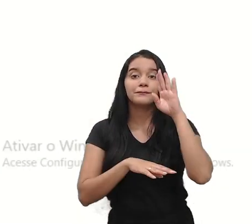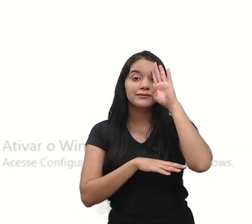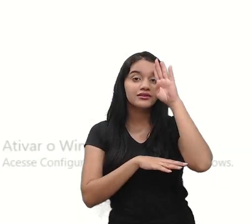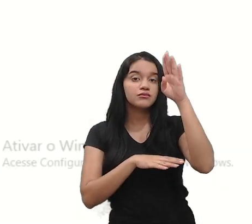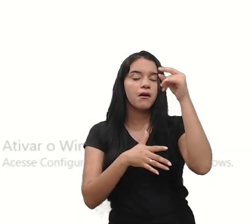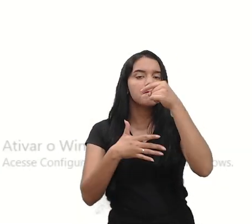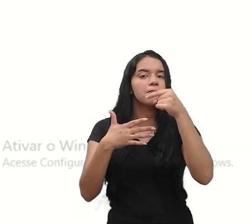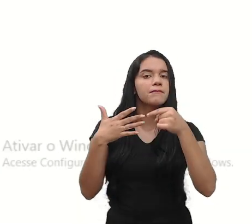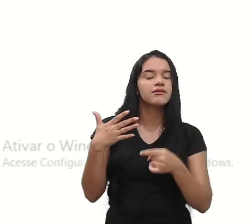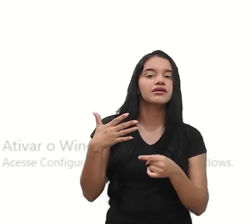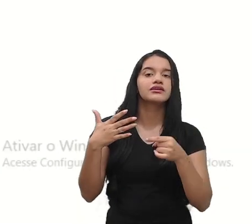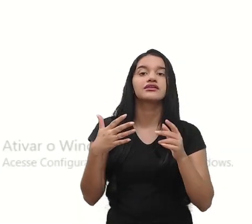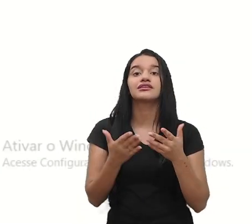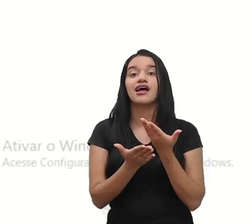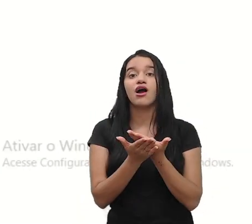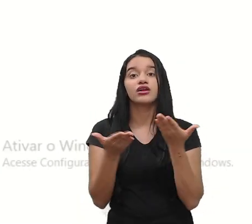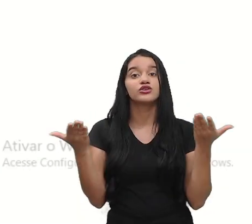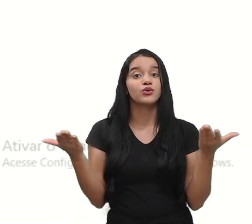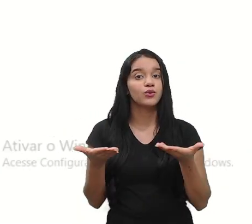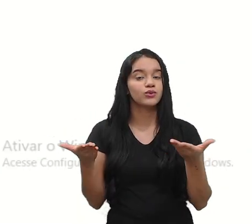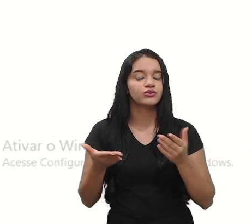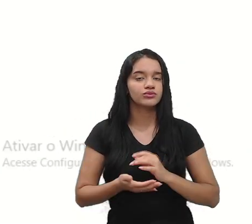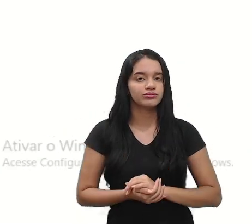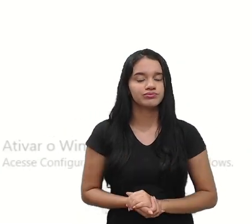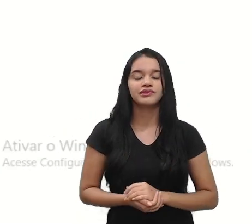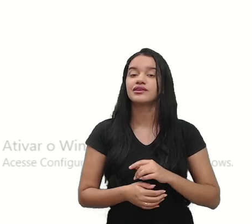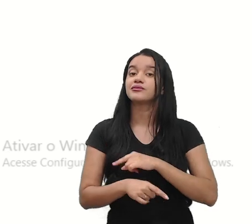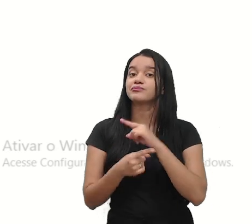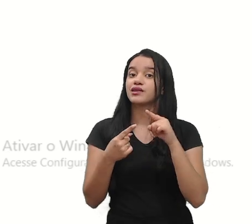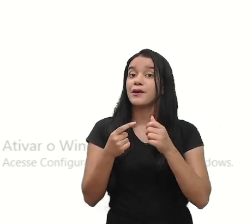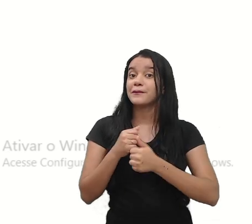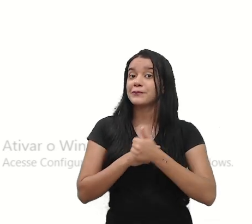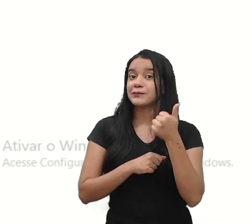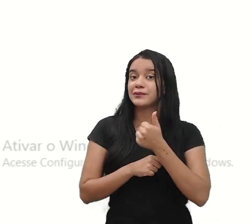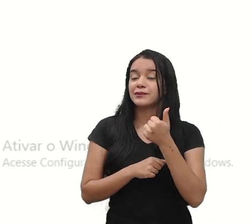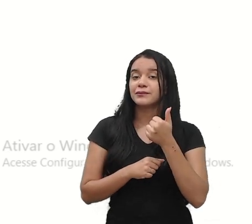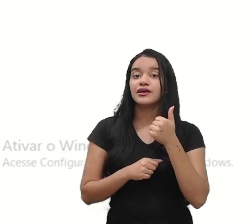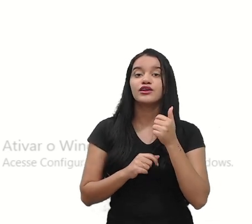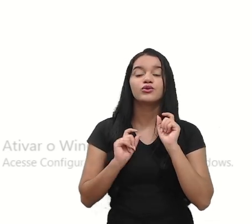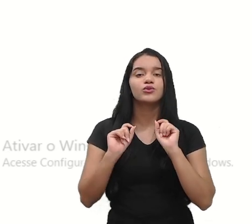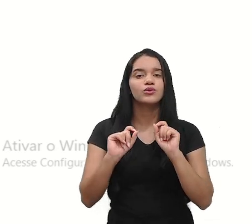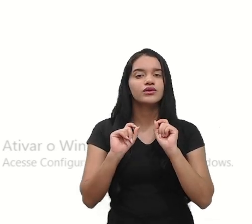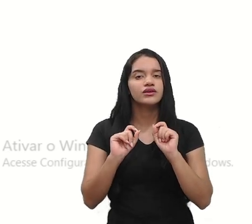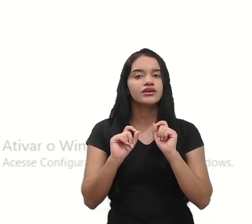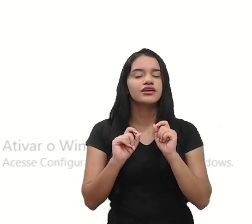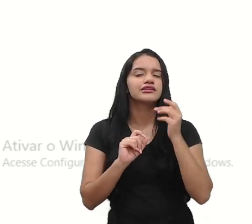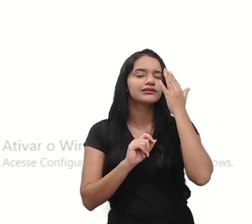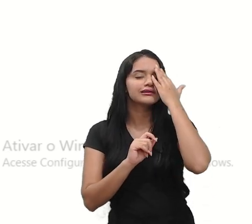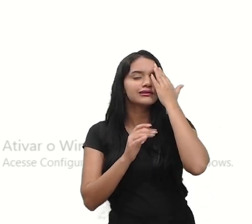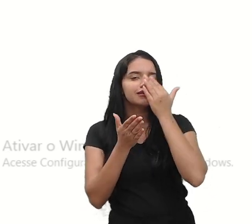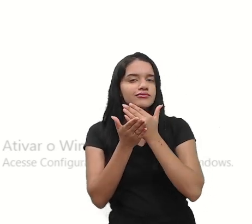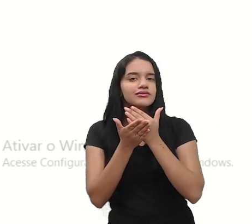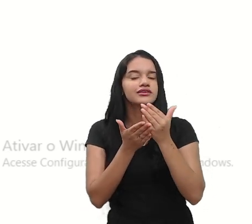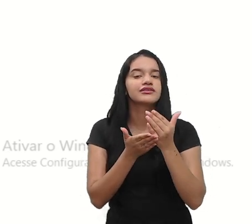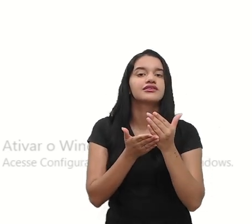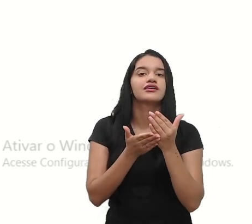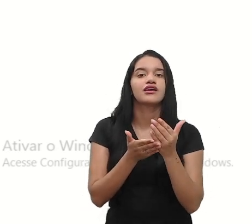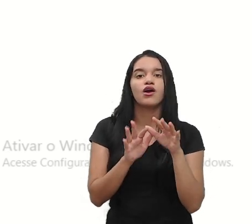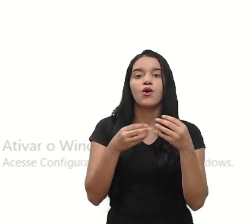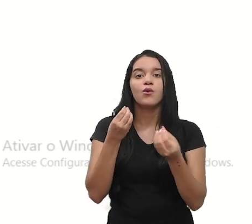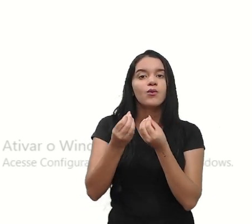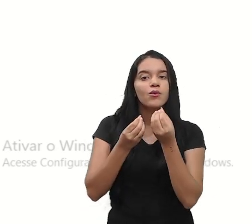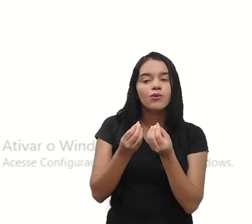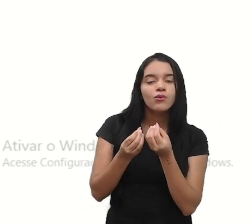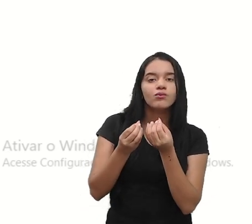serão abordadas na nossa aula de hoje? Em primeiro lugar, nós vamos ver as noções iniciais sobre a formação de preço de